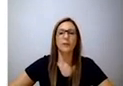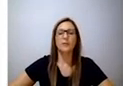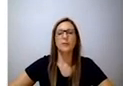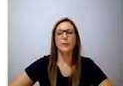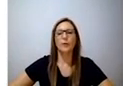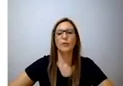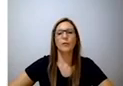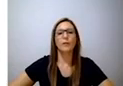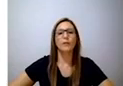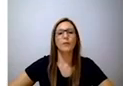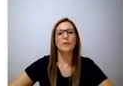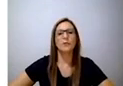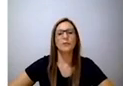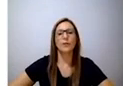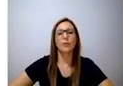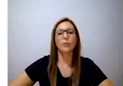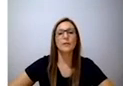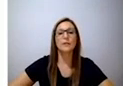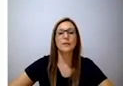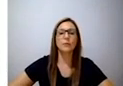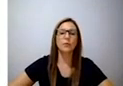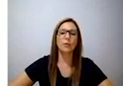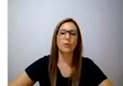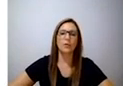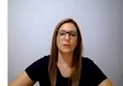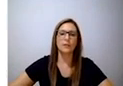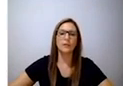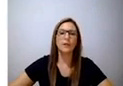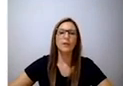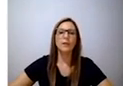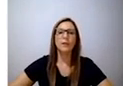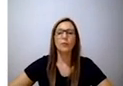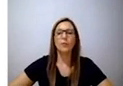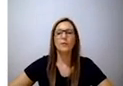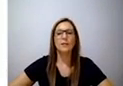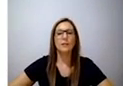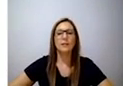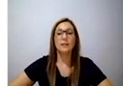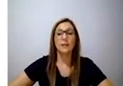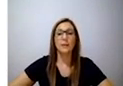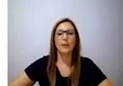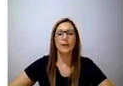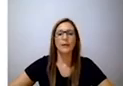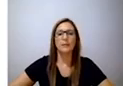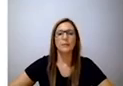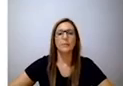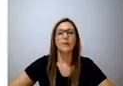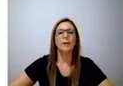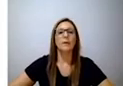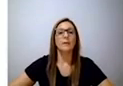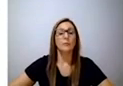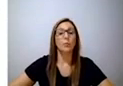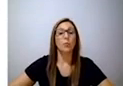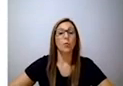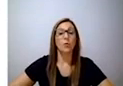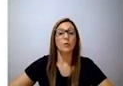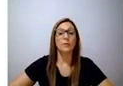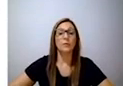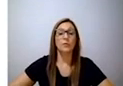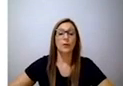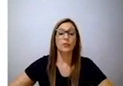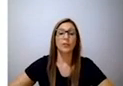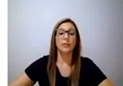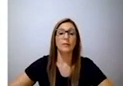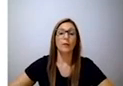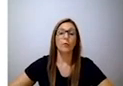vírus ele provoca a formação de verrugas não dolorosas e algumas vezes elas nem aparecem nas mucosas,